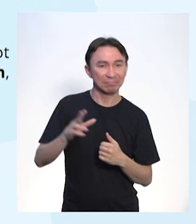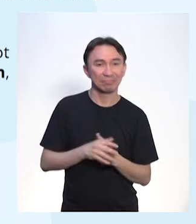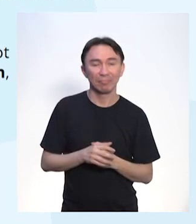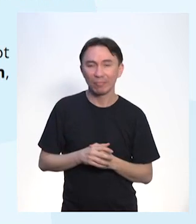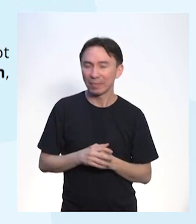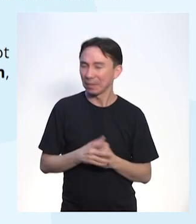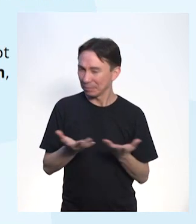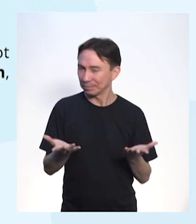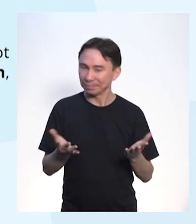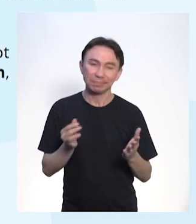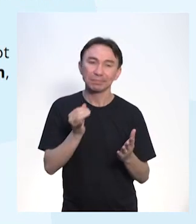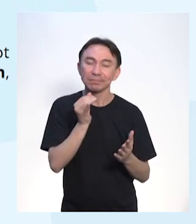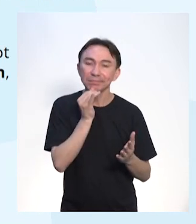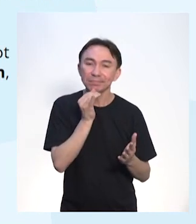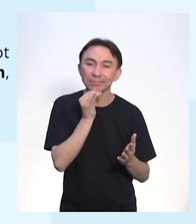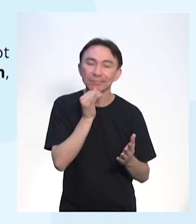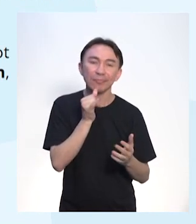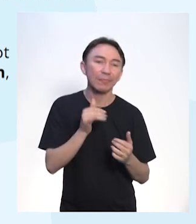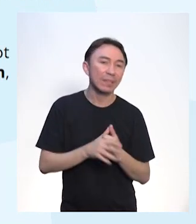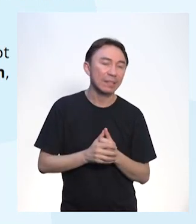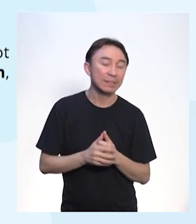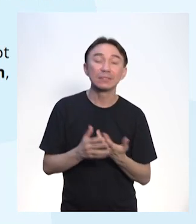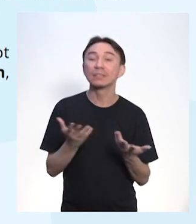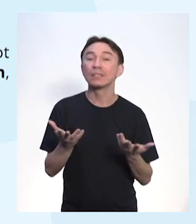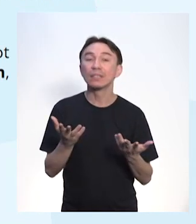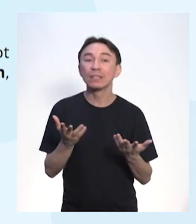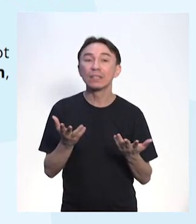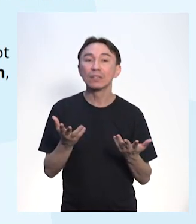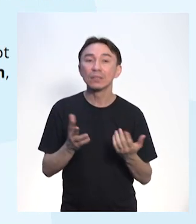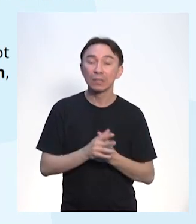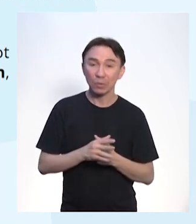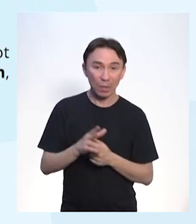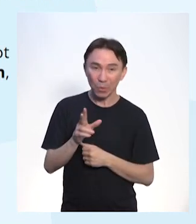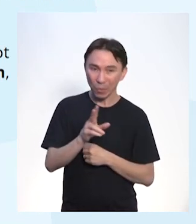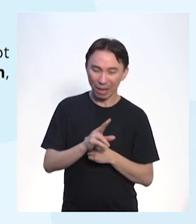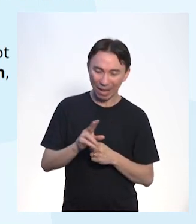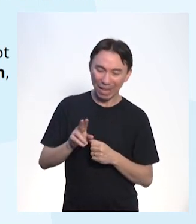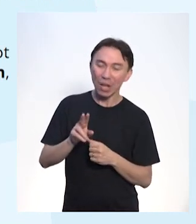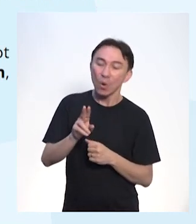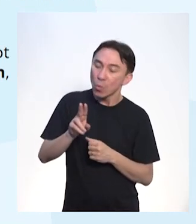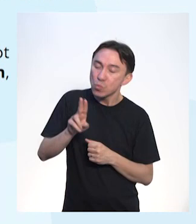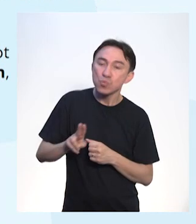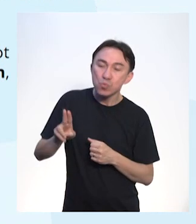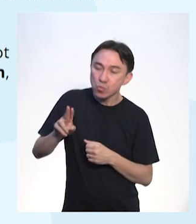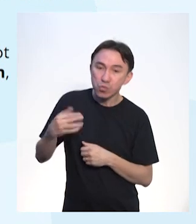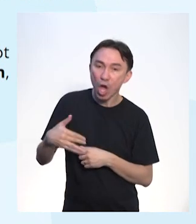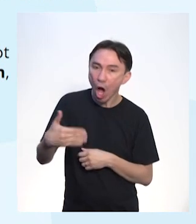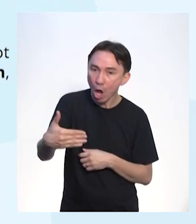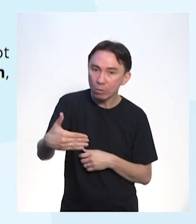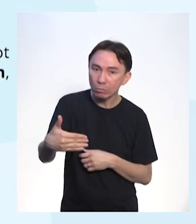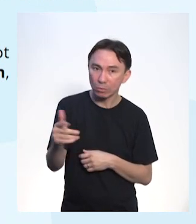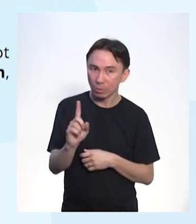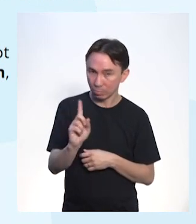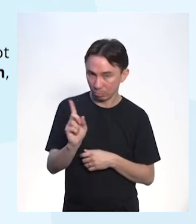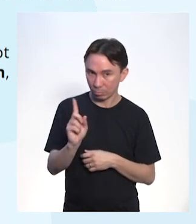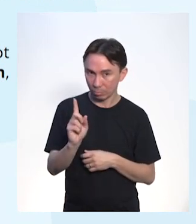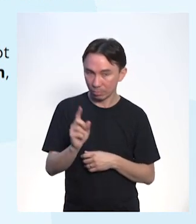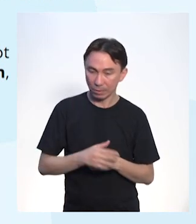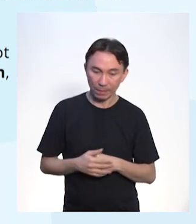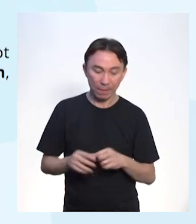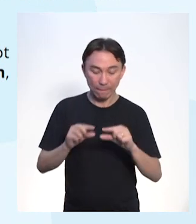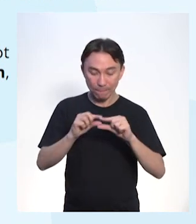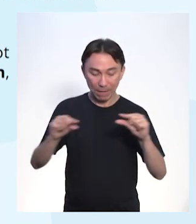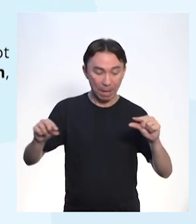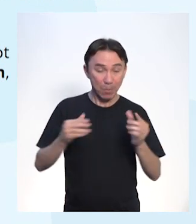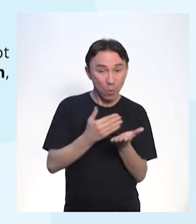Quando você... Nesse caso aqui não é usando, tá? Esse using aqui. Porque quando a gente começa a frase